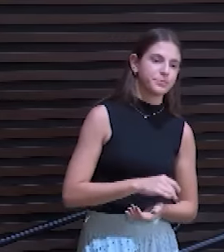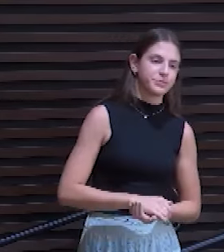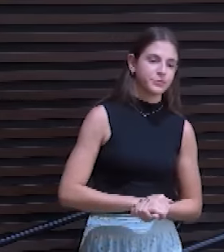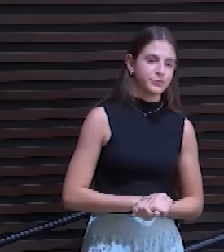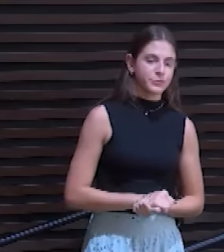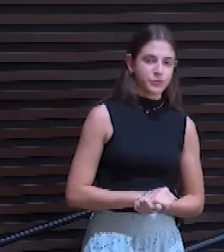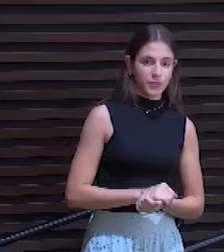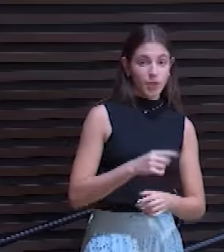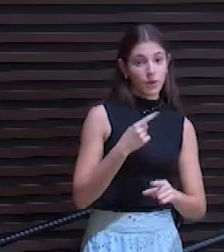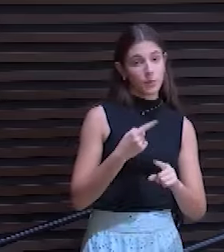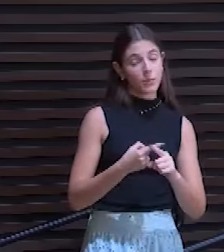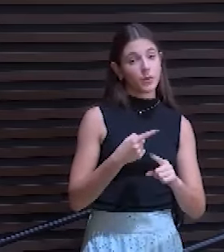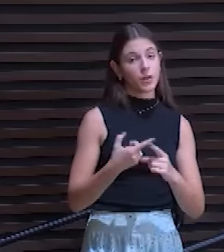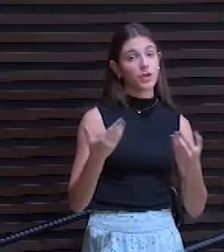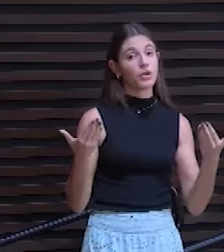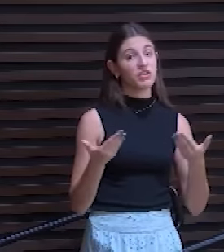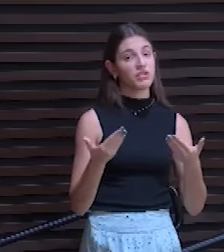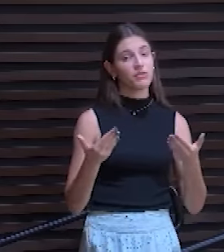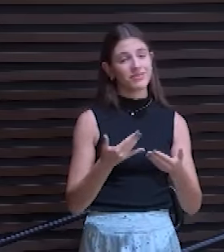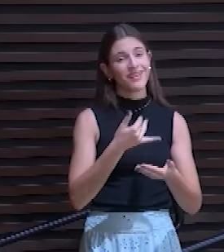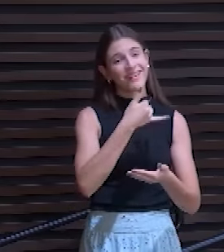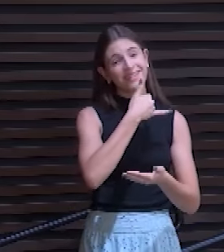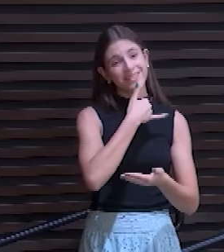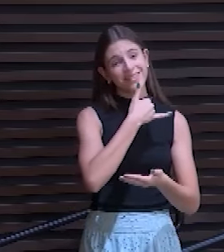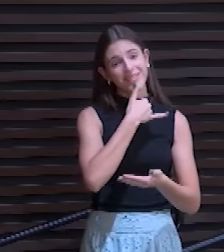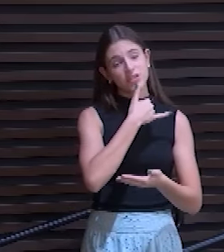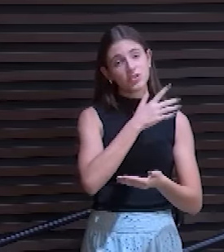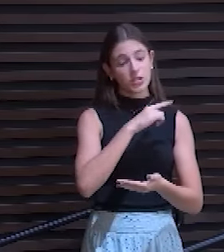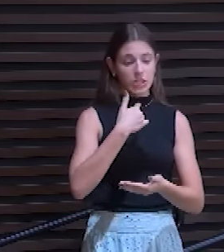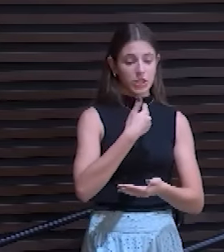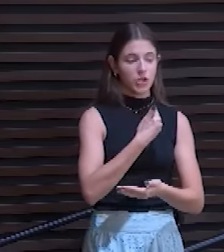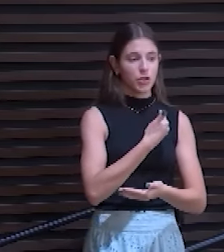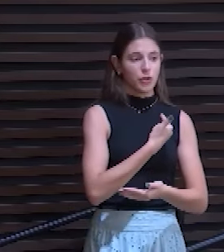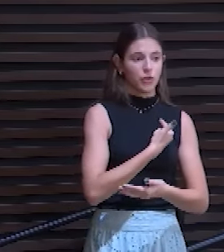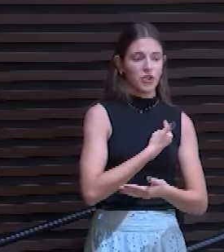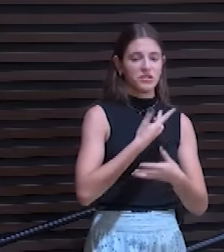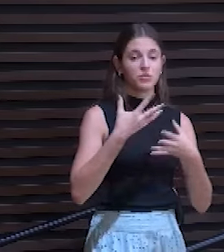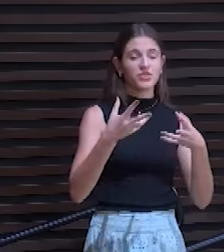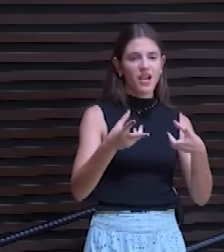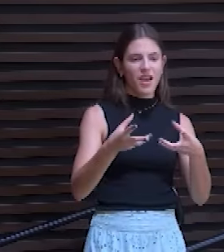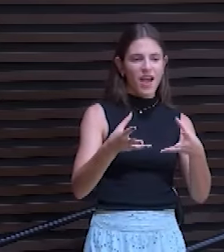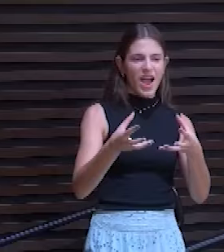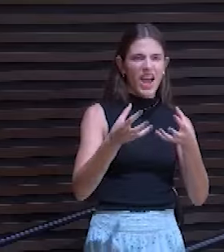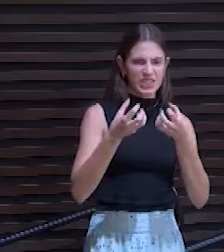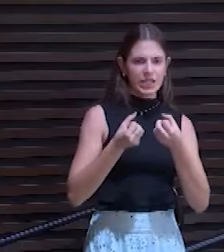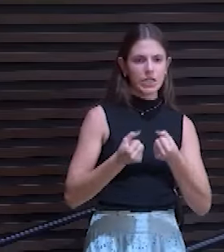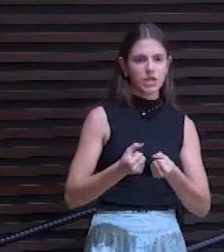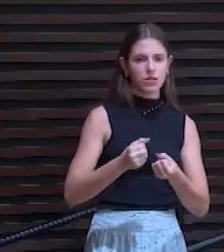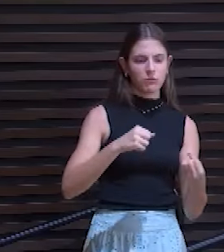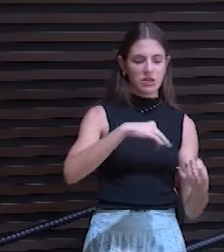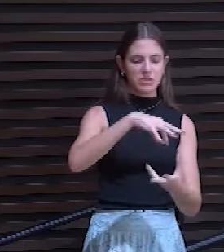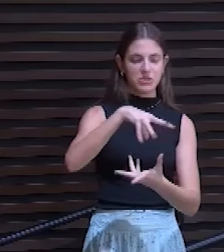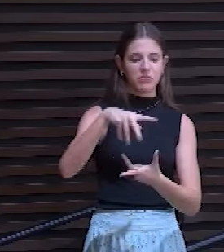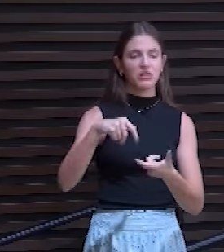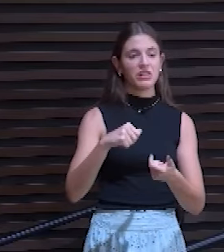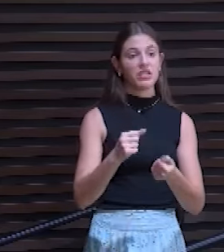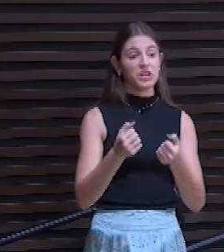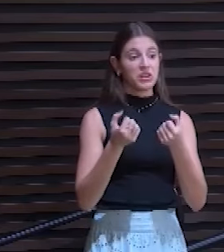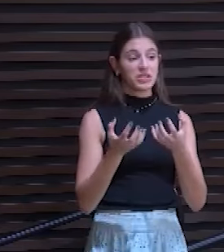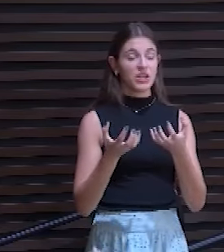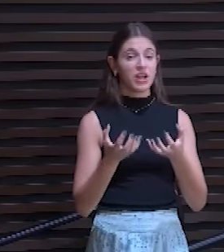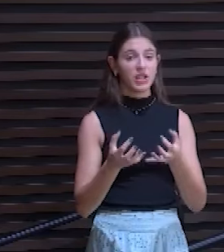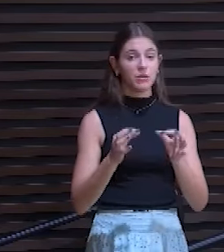Porque hoje, infelizmente, nós estamos sendo conformados a esse mundo, nós estamos querendo deixar muitas coisas